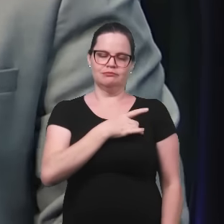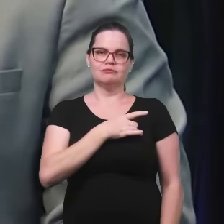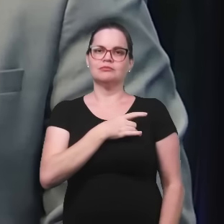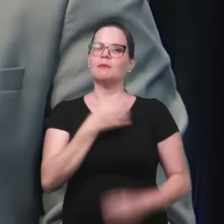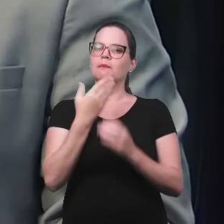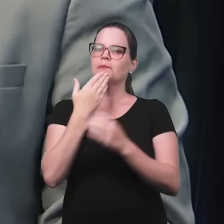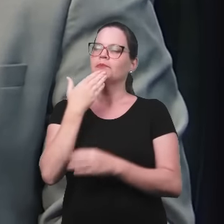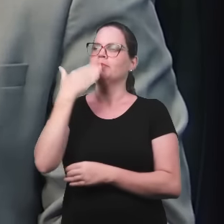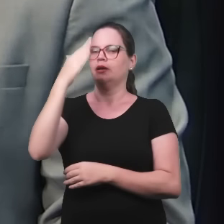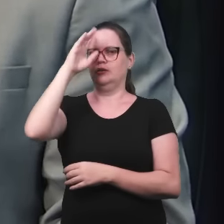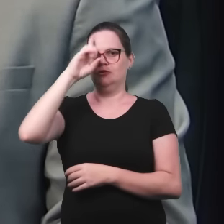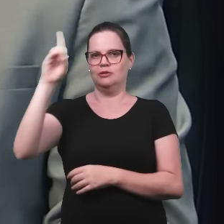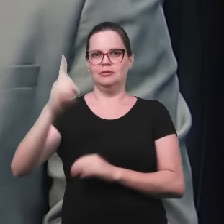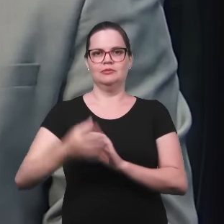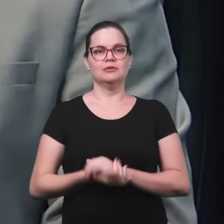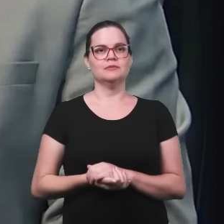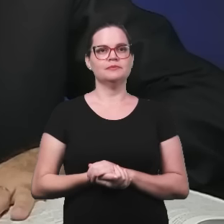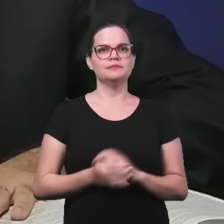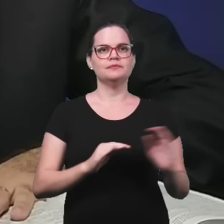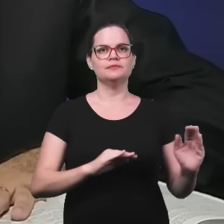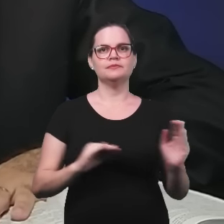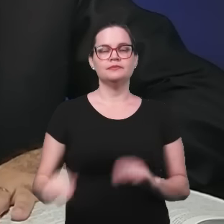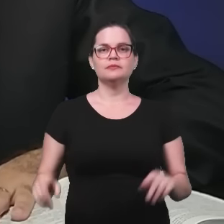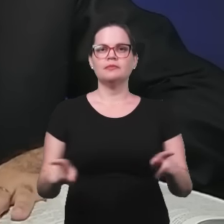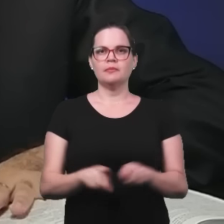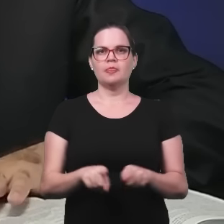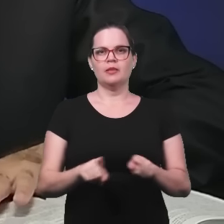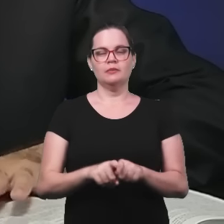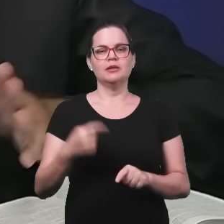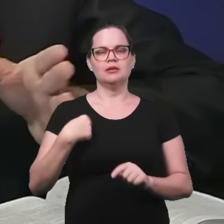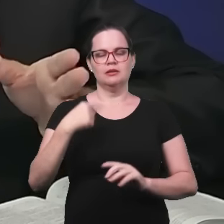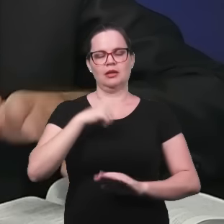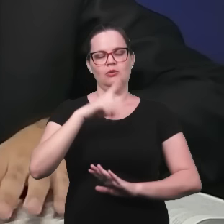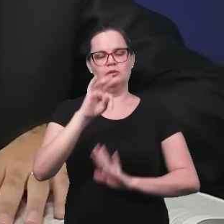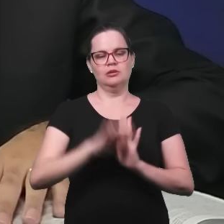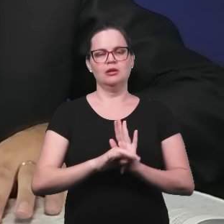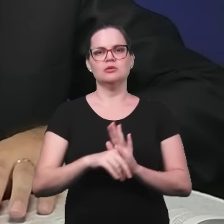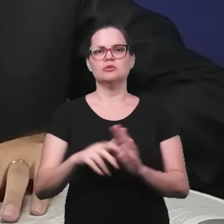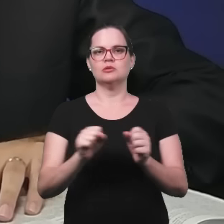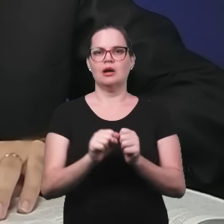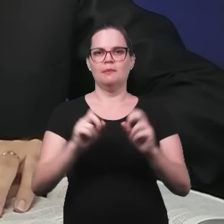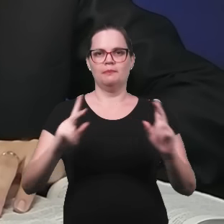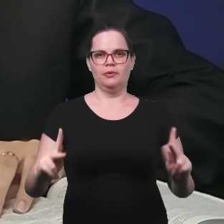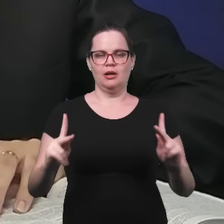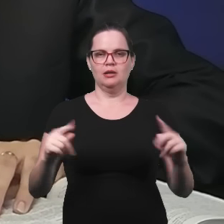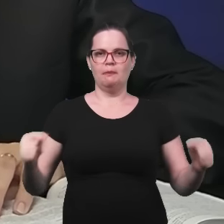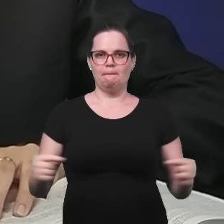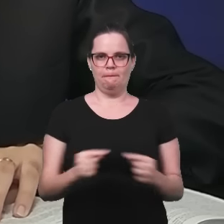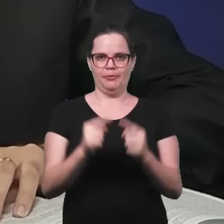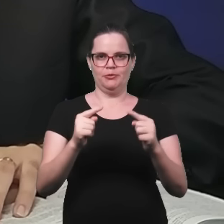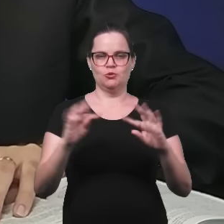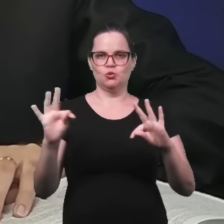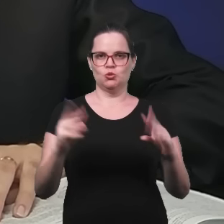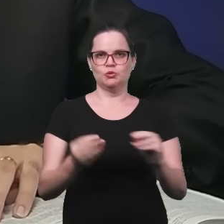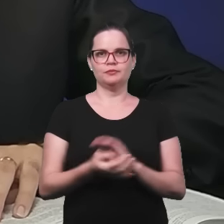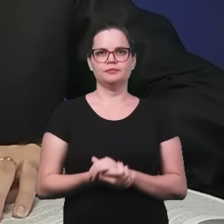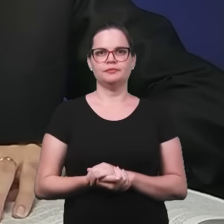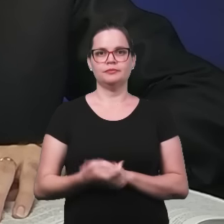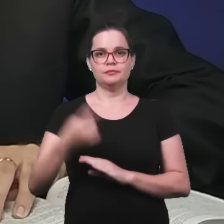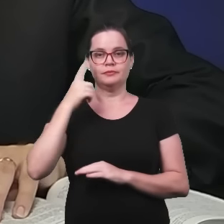com o Espírito Santo. Glória a Deus. Um aspecto que tem na palavra em Apocalipse, que está linkado a tudo que vocês disseram, é que diz assim, e